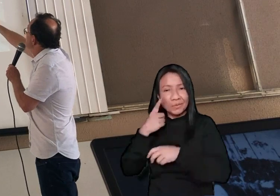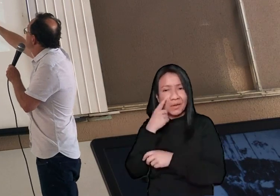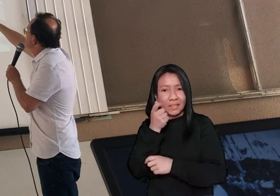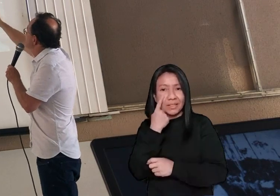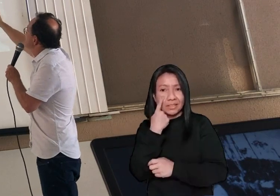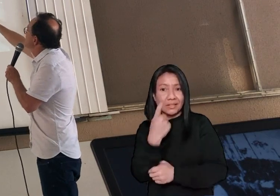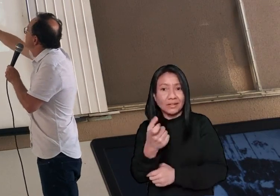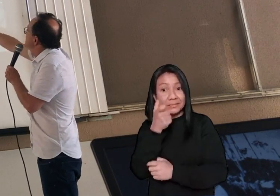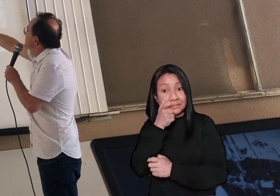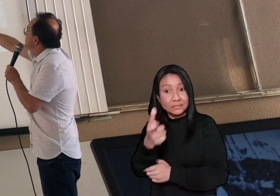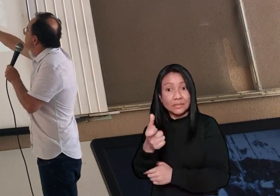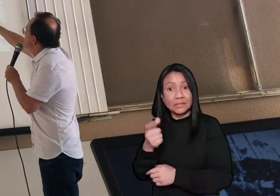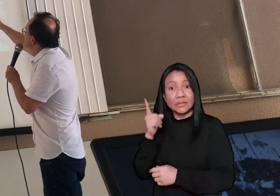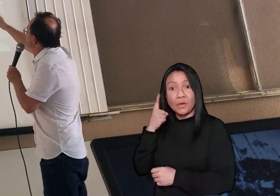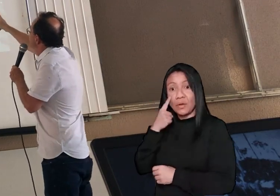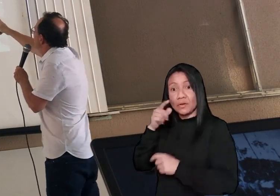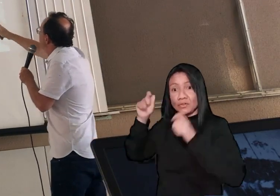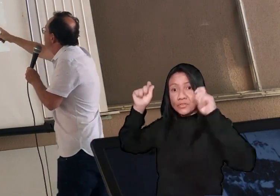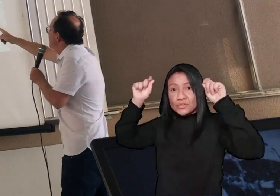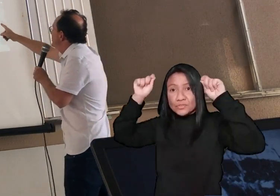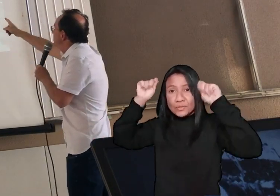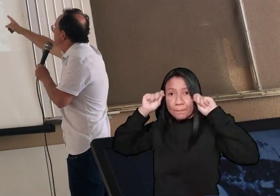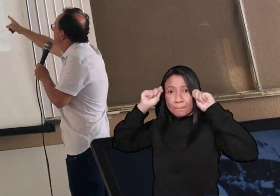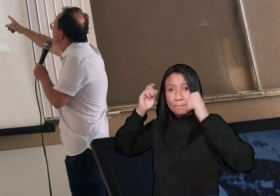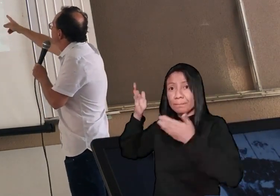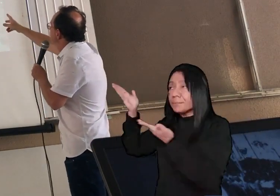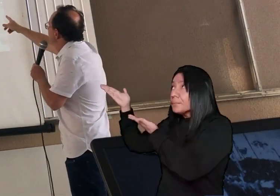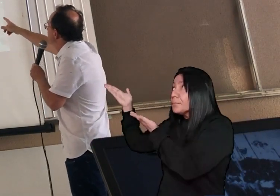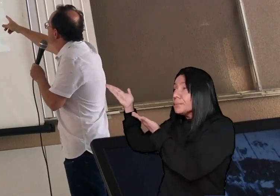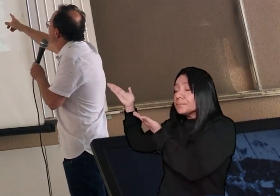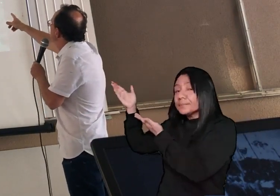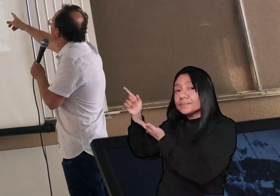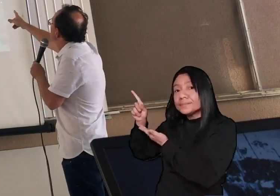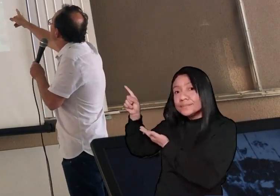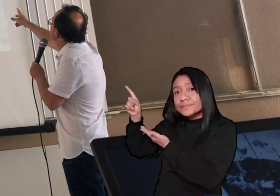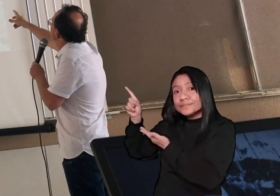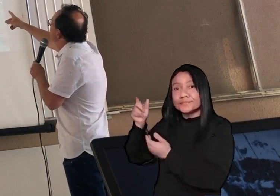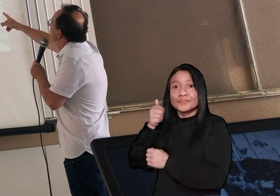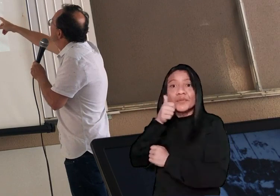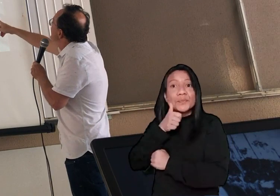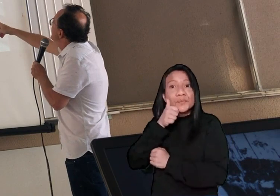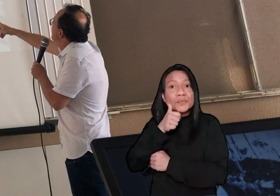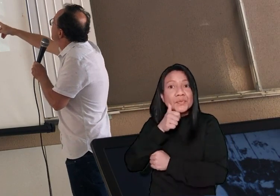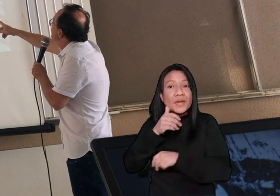mulheres de vestido, né? Vestido longo, até radiante longo.